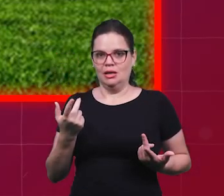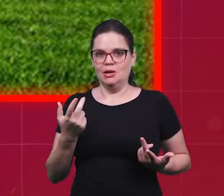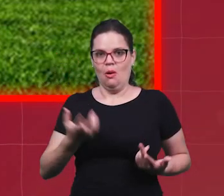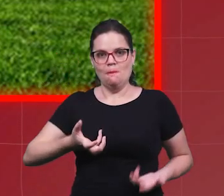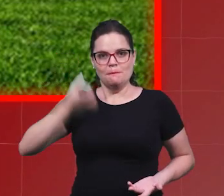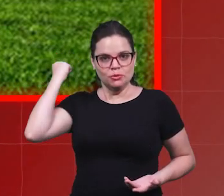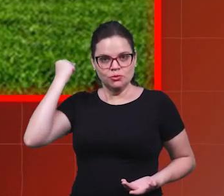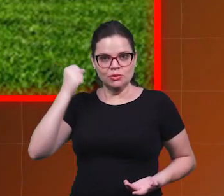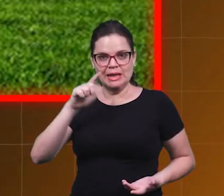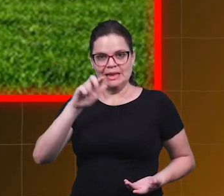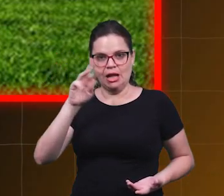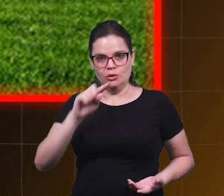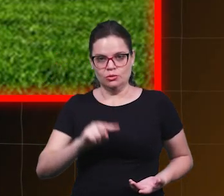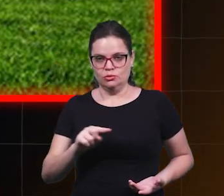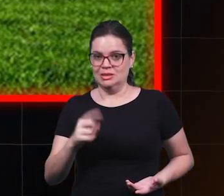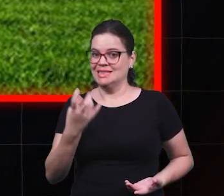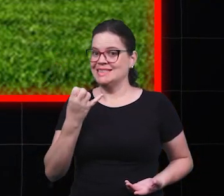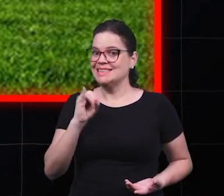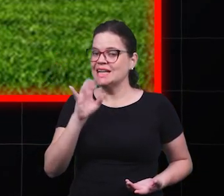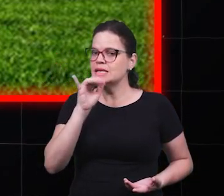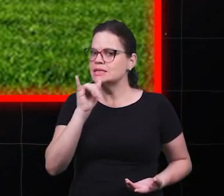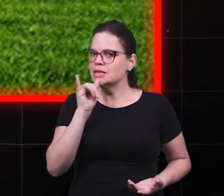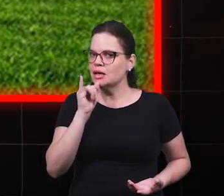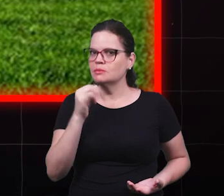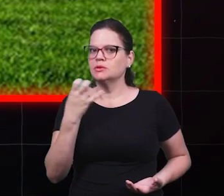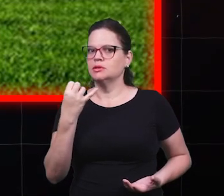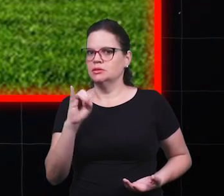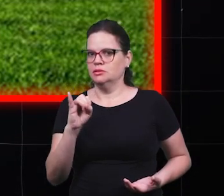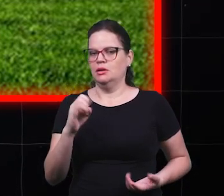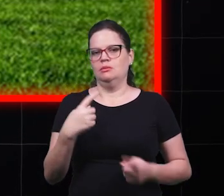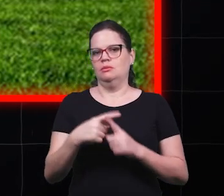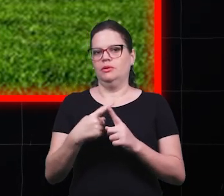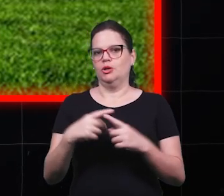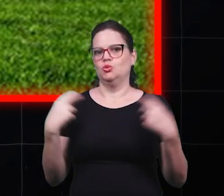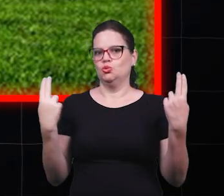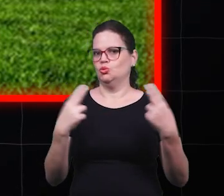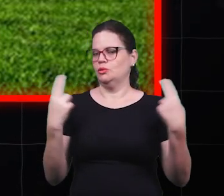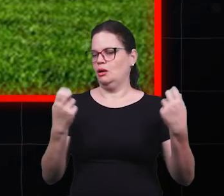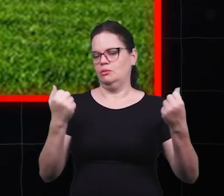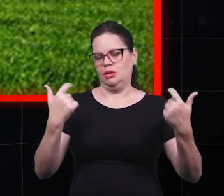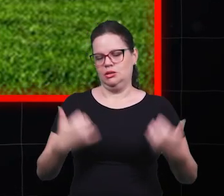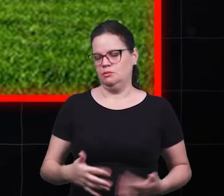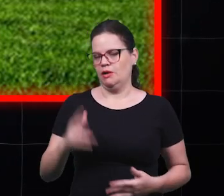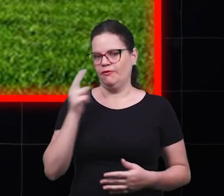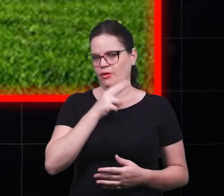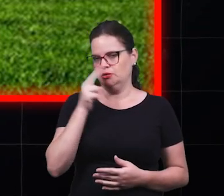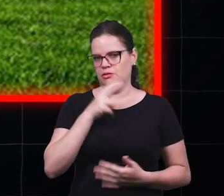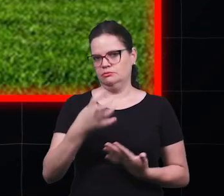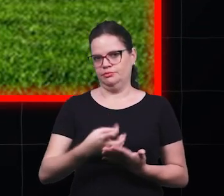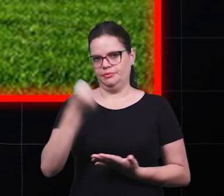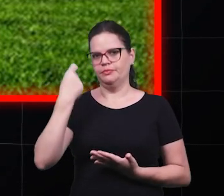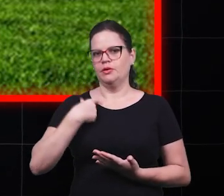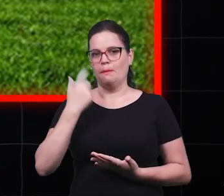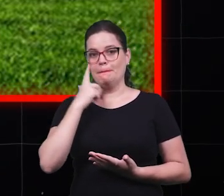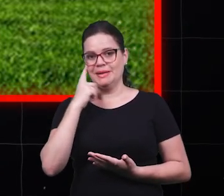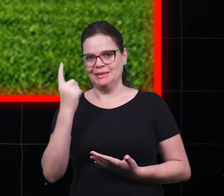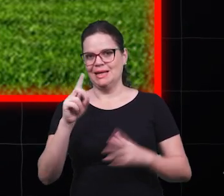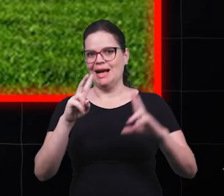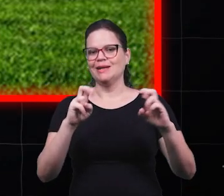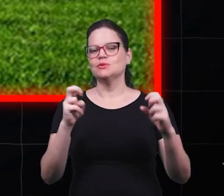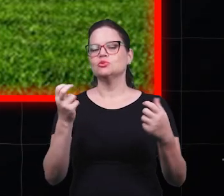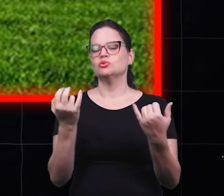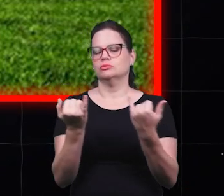velocidade. Mas, como nosso limite de conhecimento é a velocidade da luz, vamos considerar esse fator.